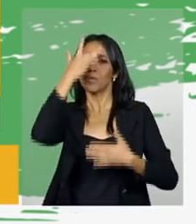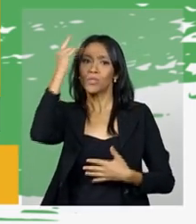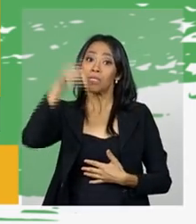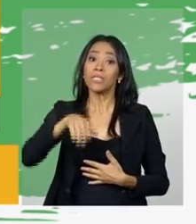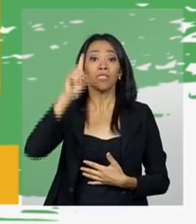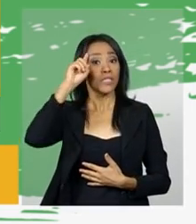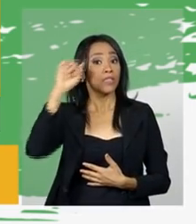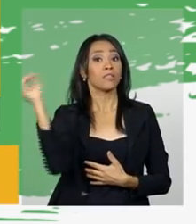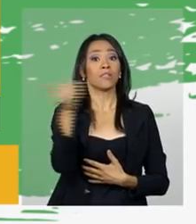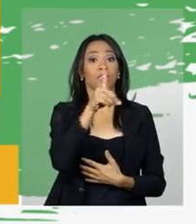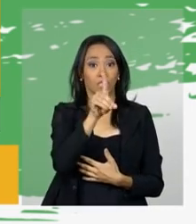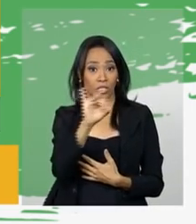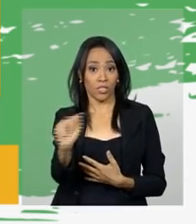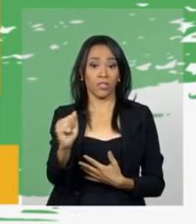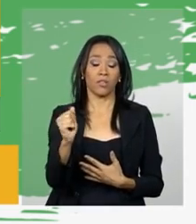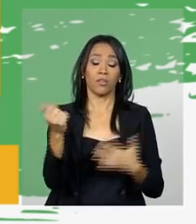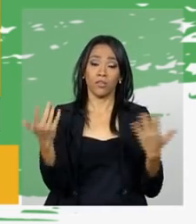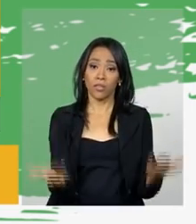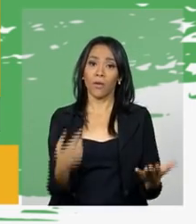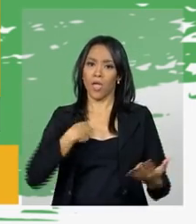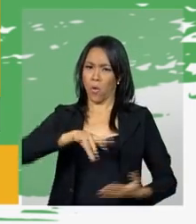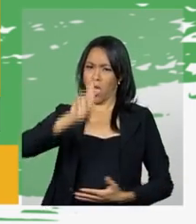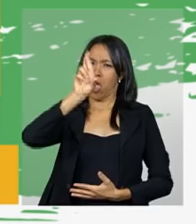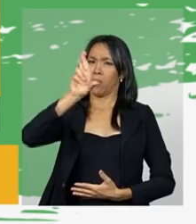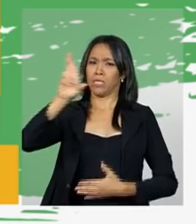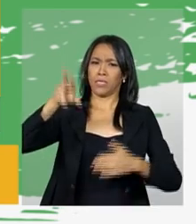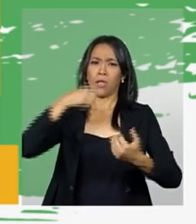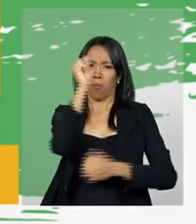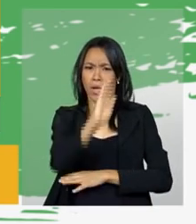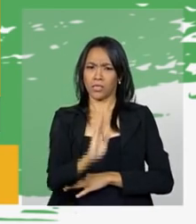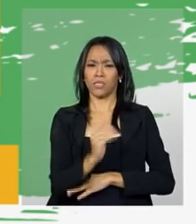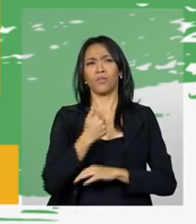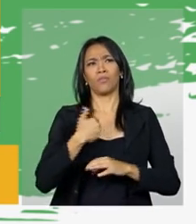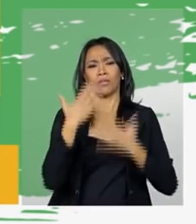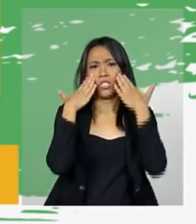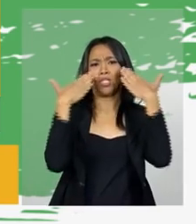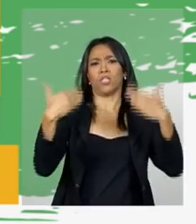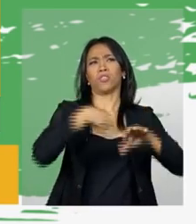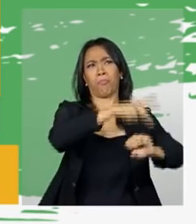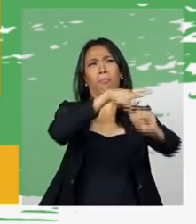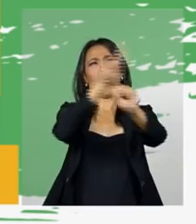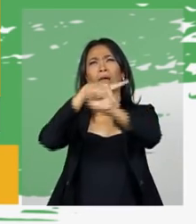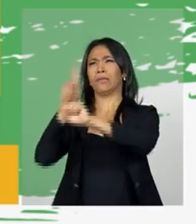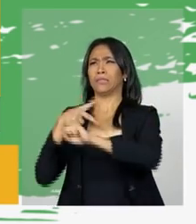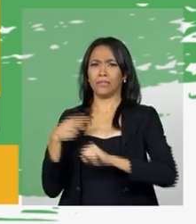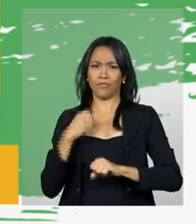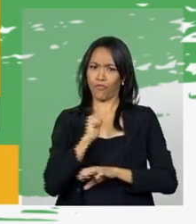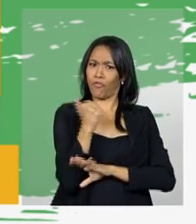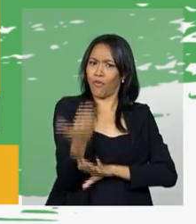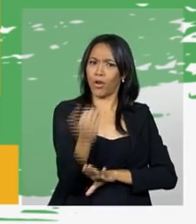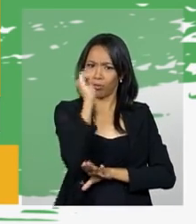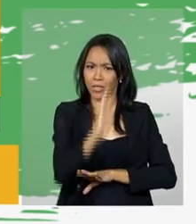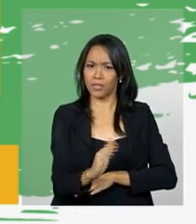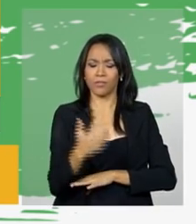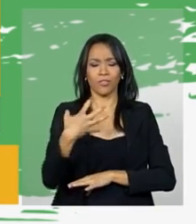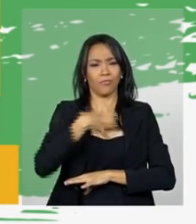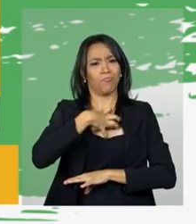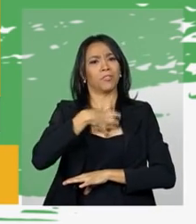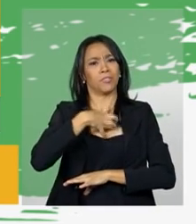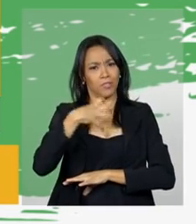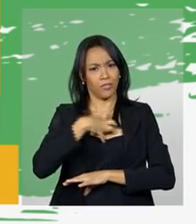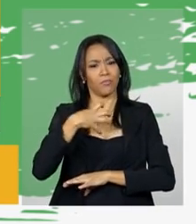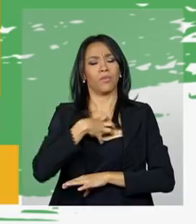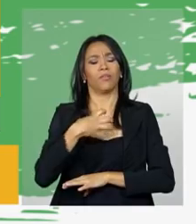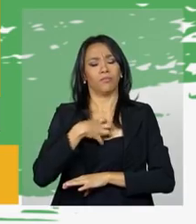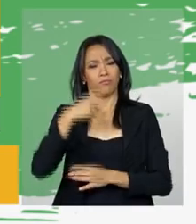data. E representar o Brasil perante outras nações fora do país é o que reforça esse vínculo pátrio que a gente tem